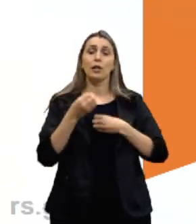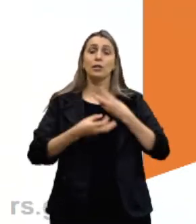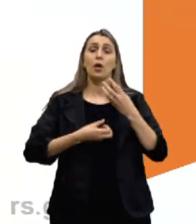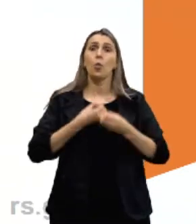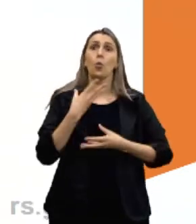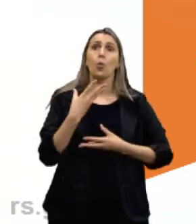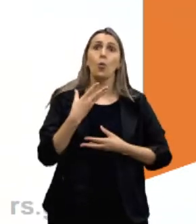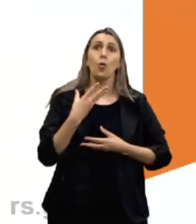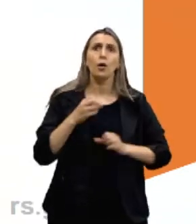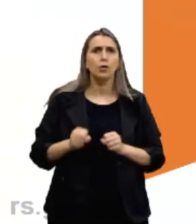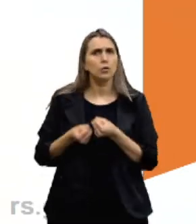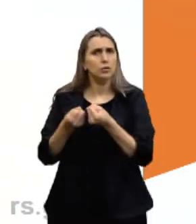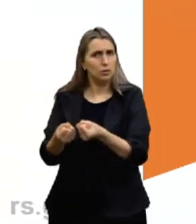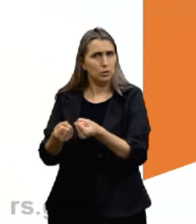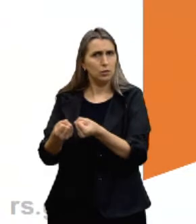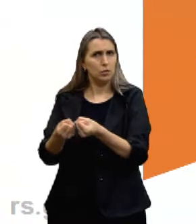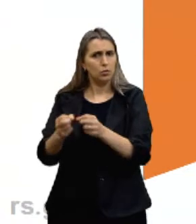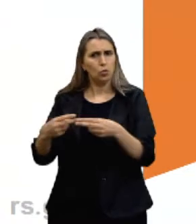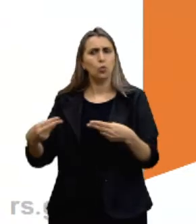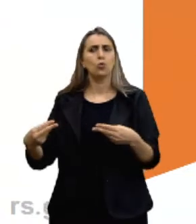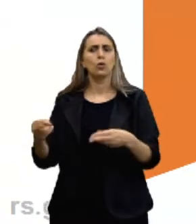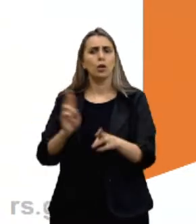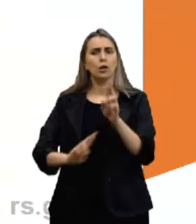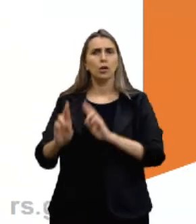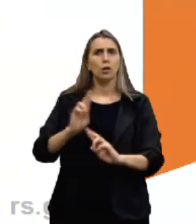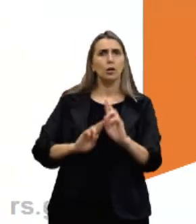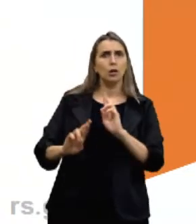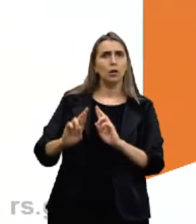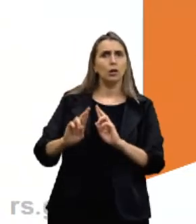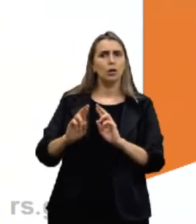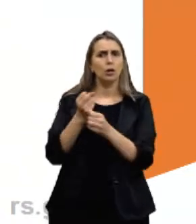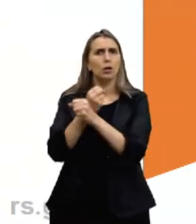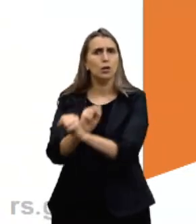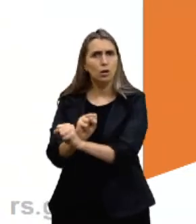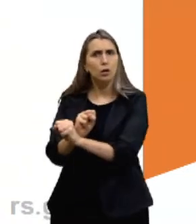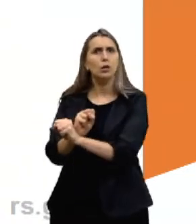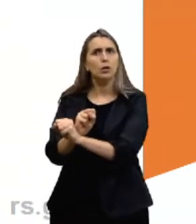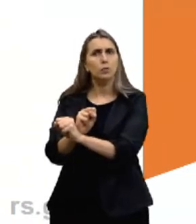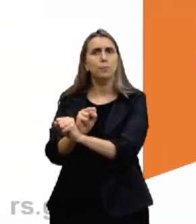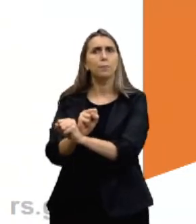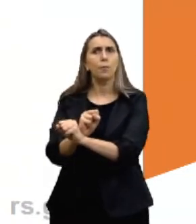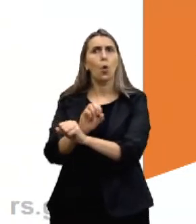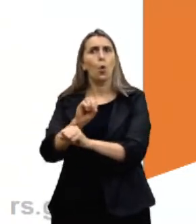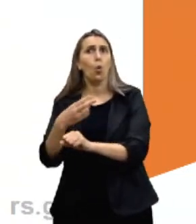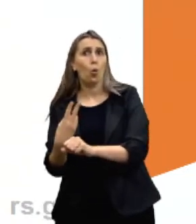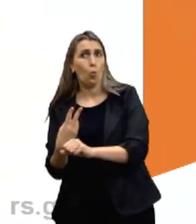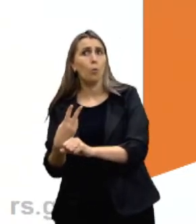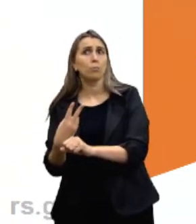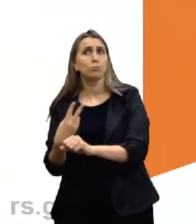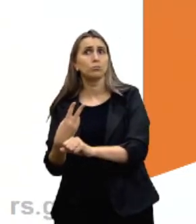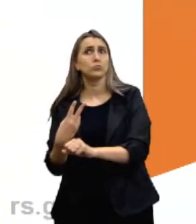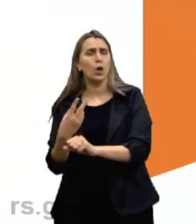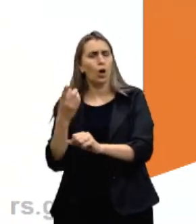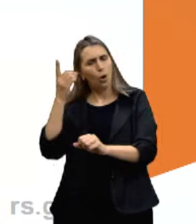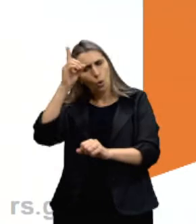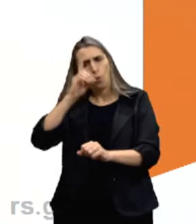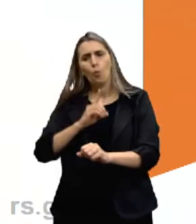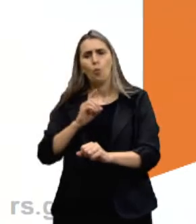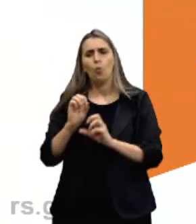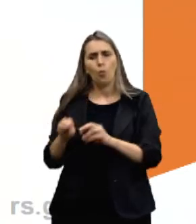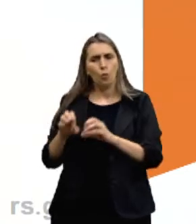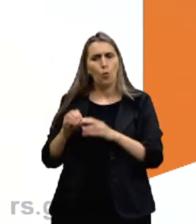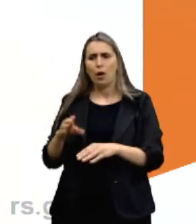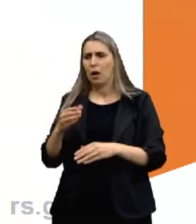vai ser a defesa de causas relacionadas à escravidão ou ao direito à educação